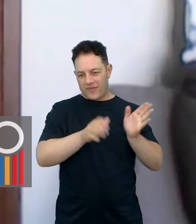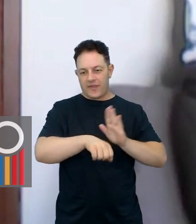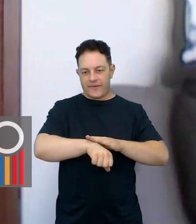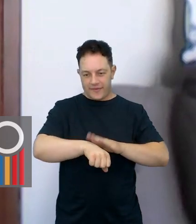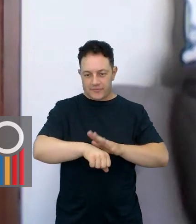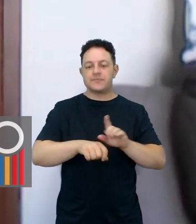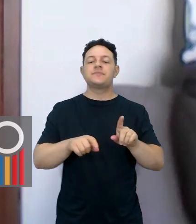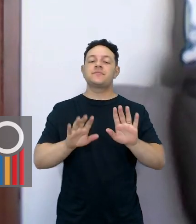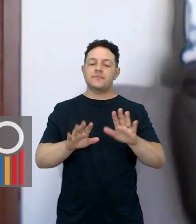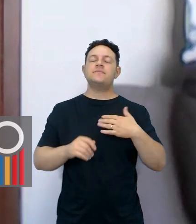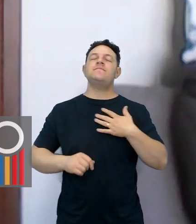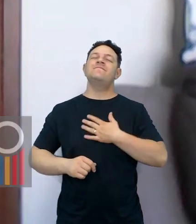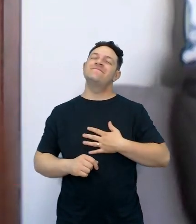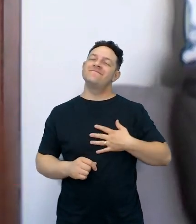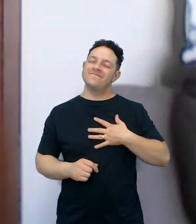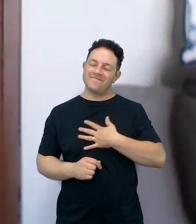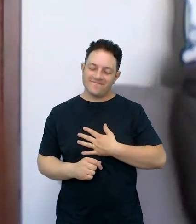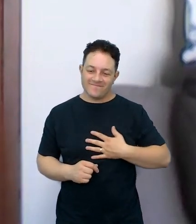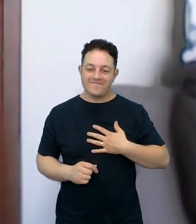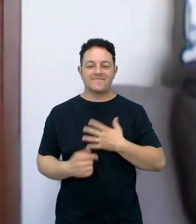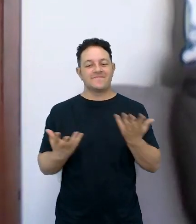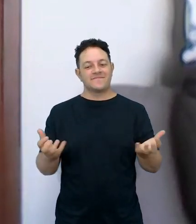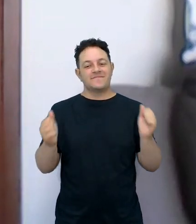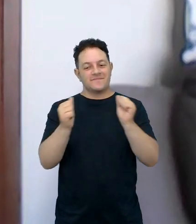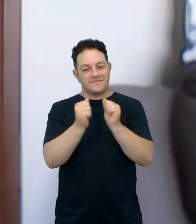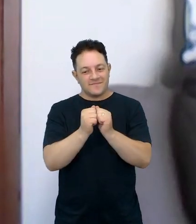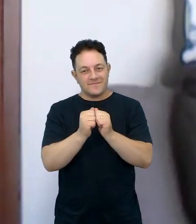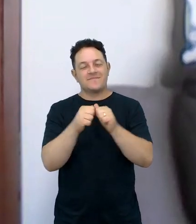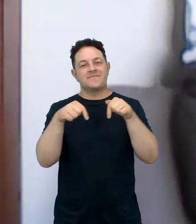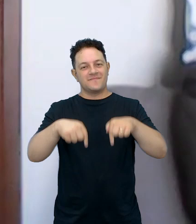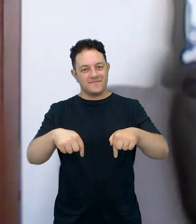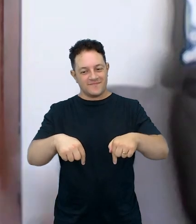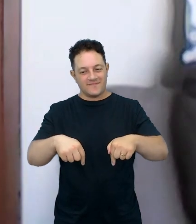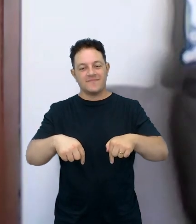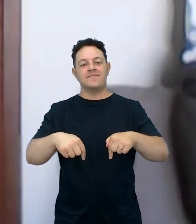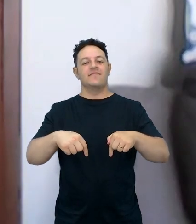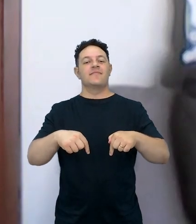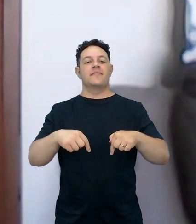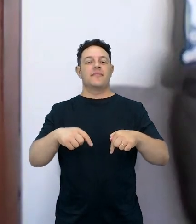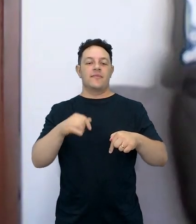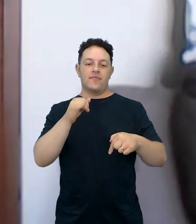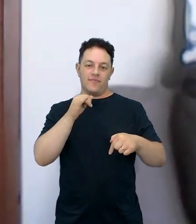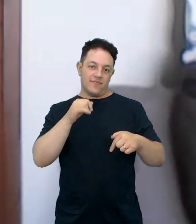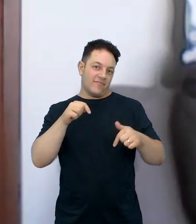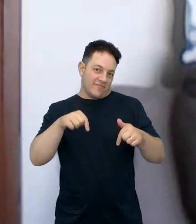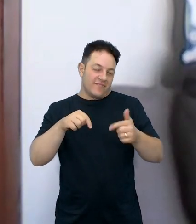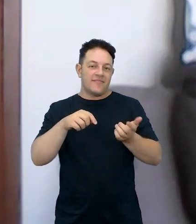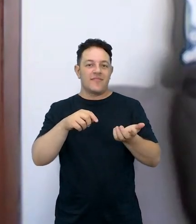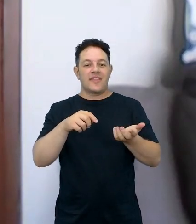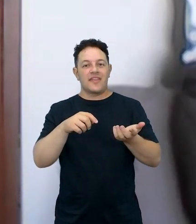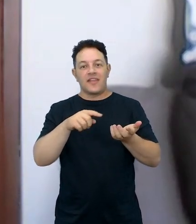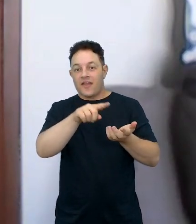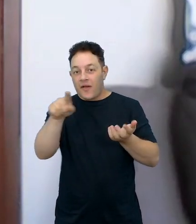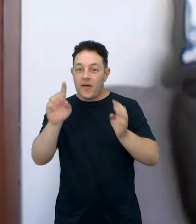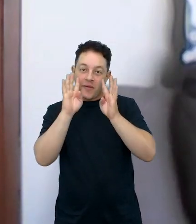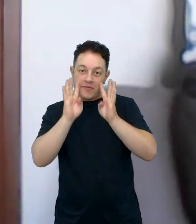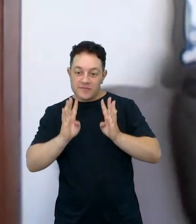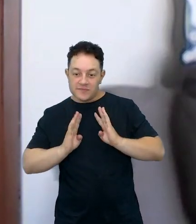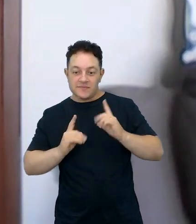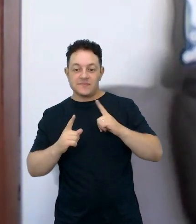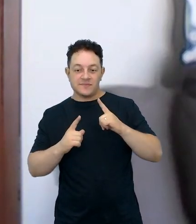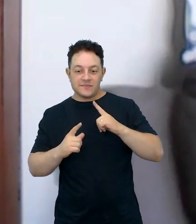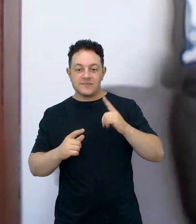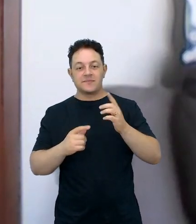é um prazer estar aqui nessa manhã, se vocês estiverem estudando aí,